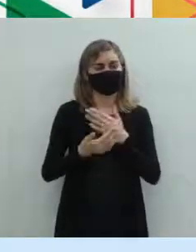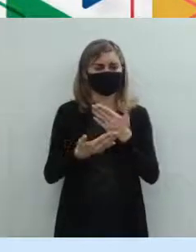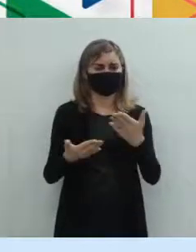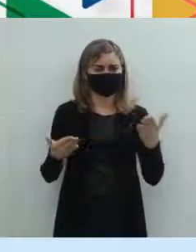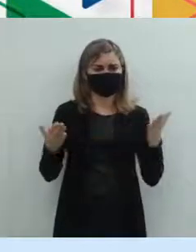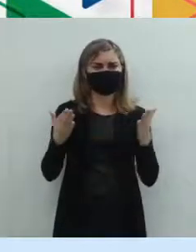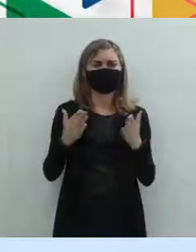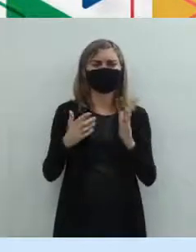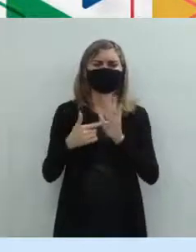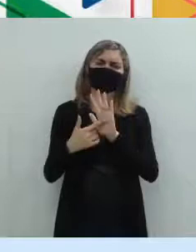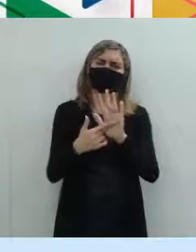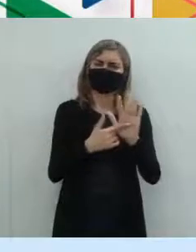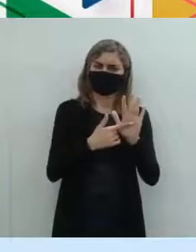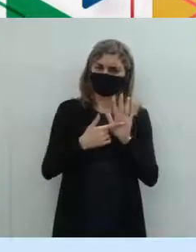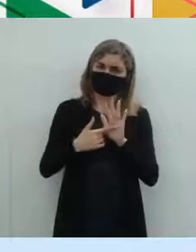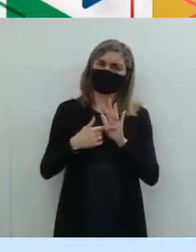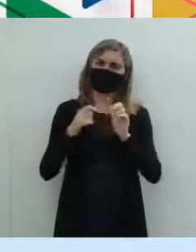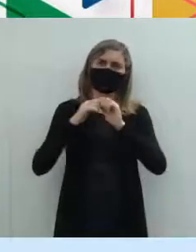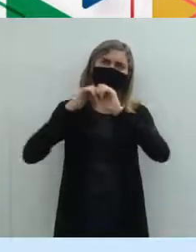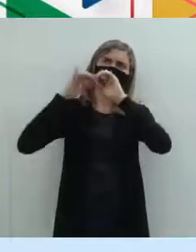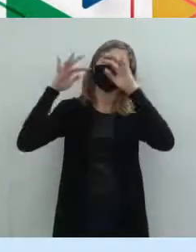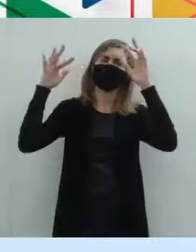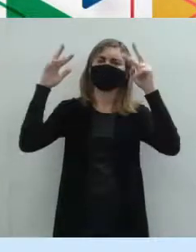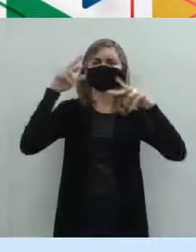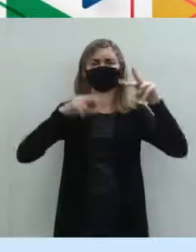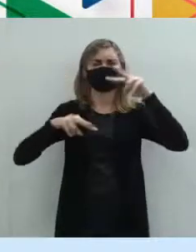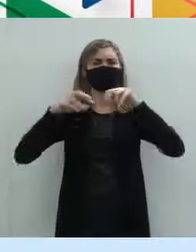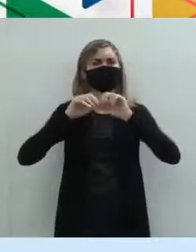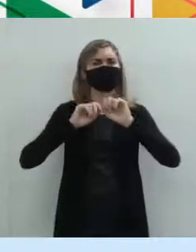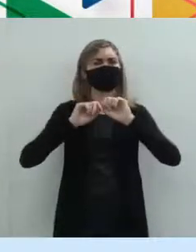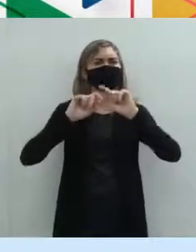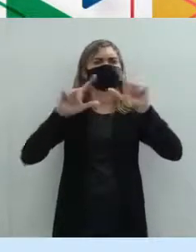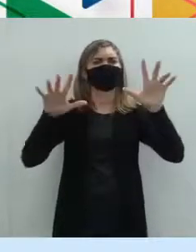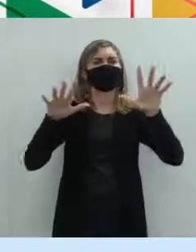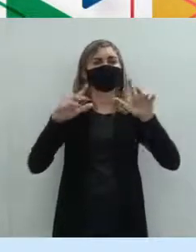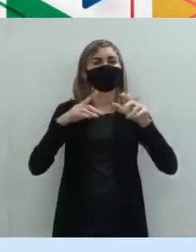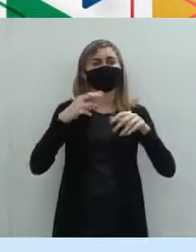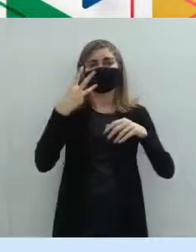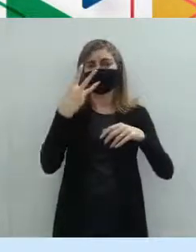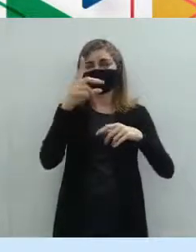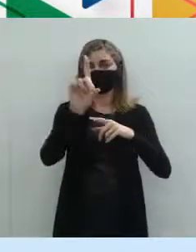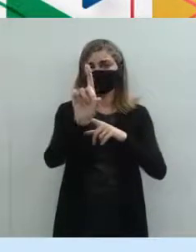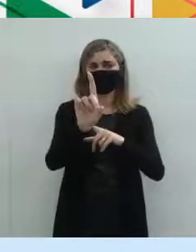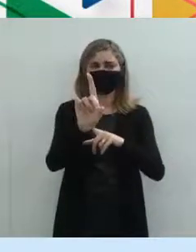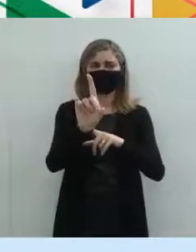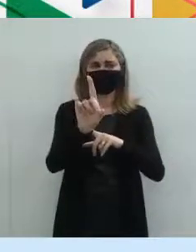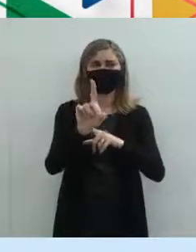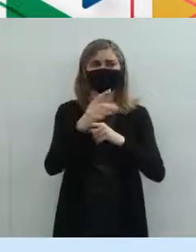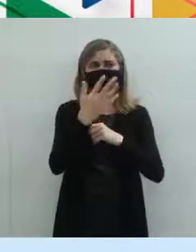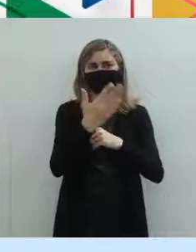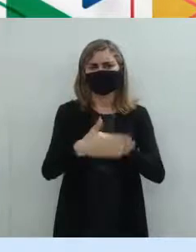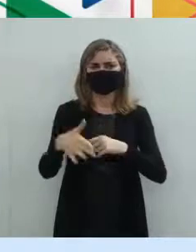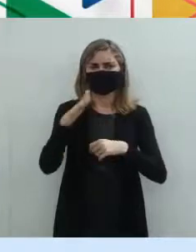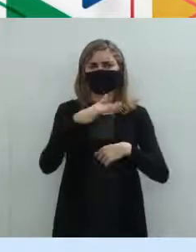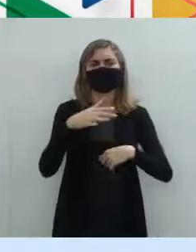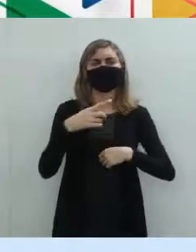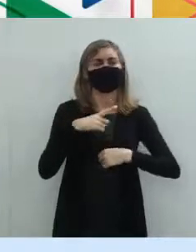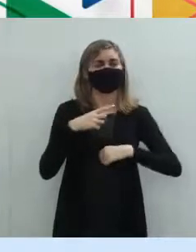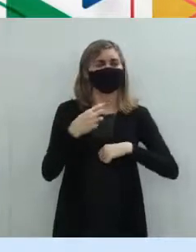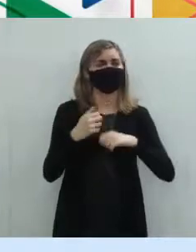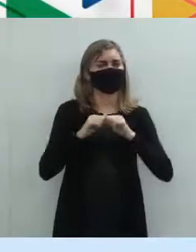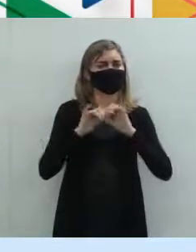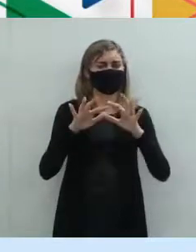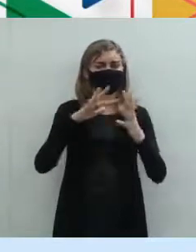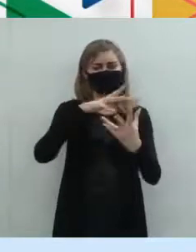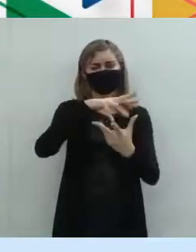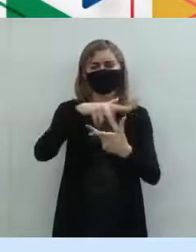que apresentam pela ilusão que transmitem de objetos 3D. Suas obras estão espalhadas